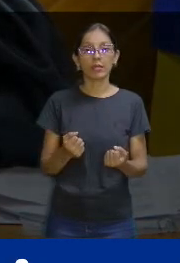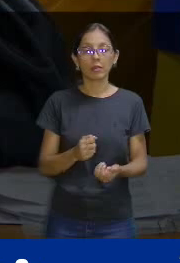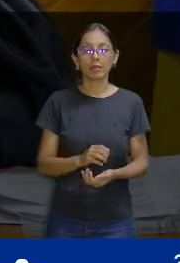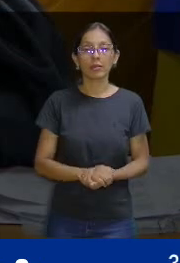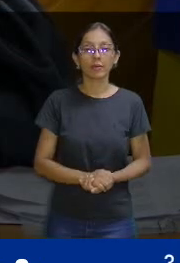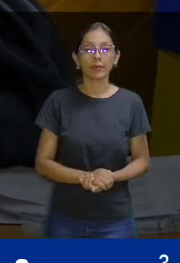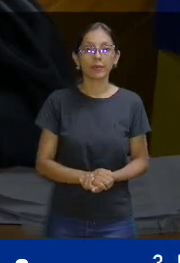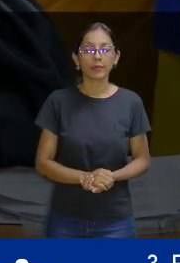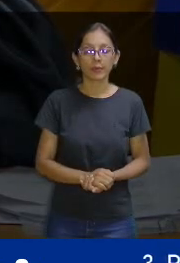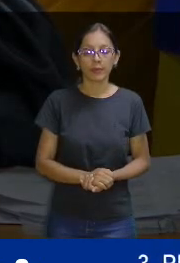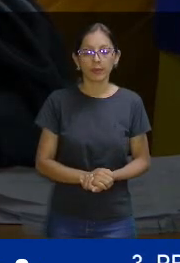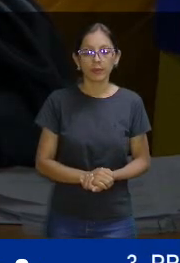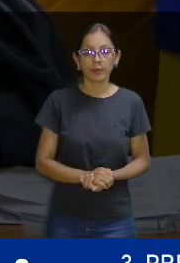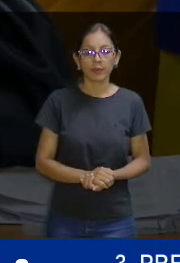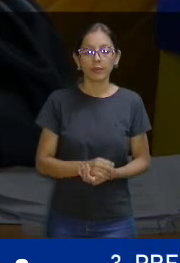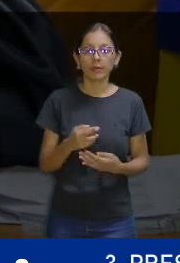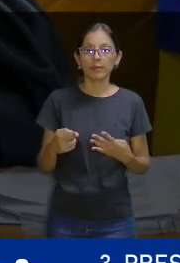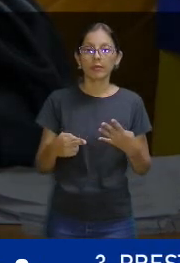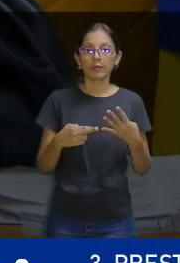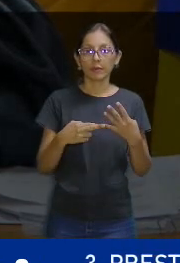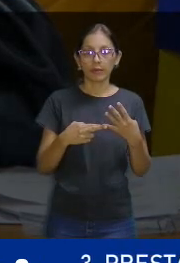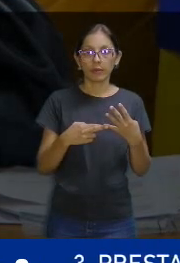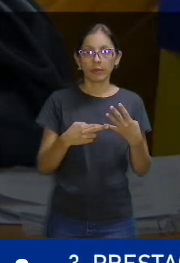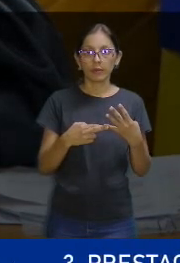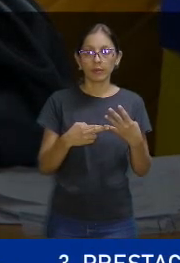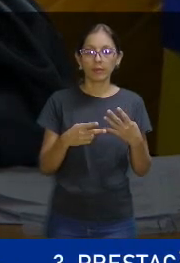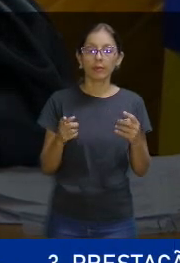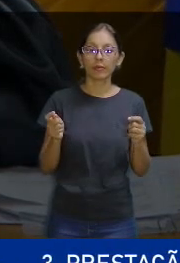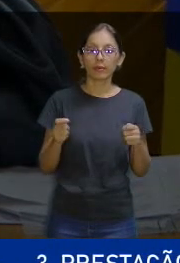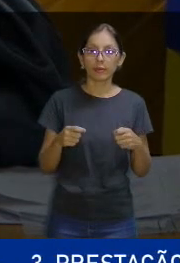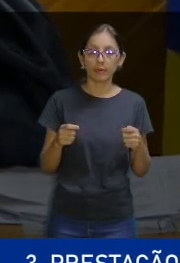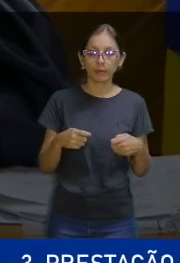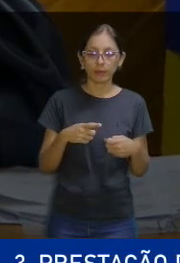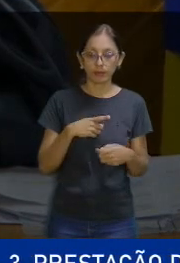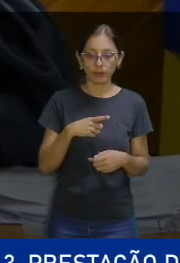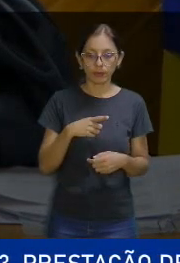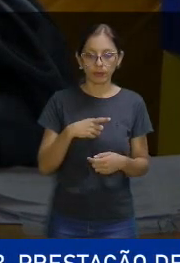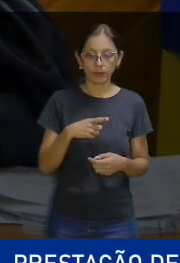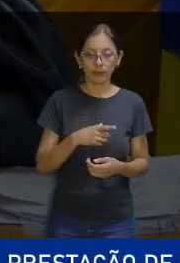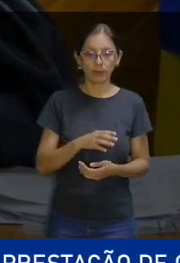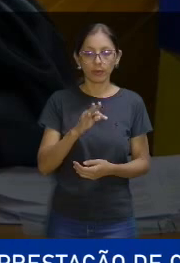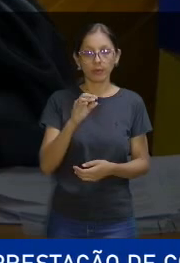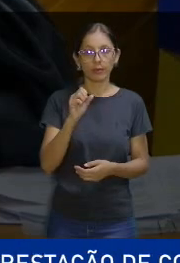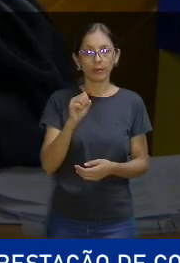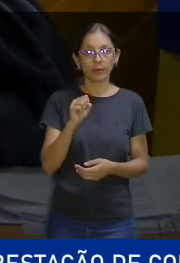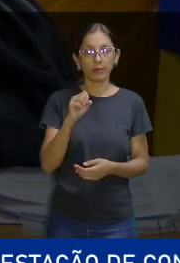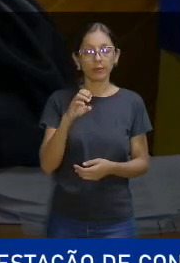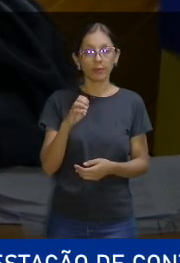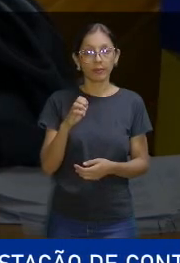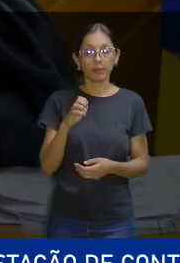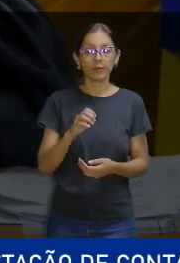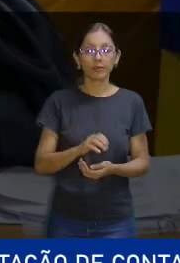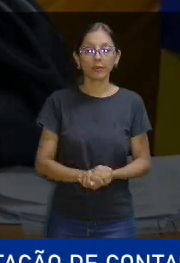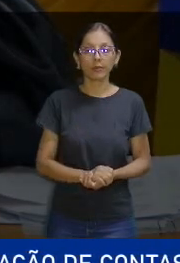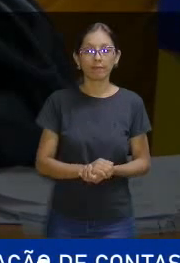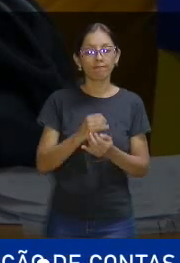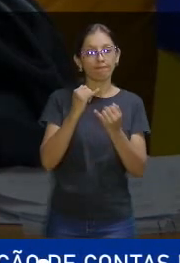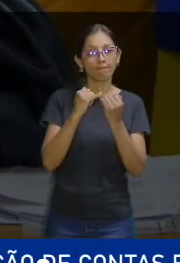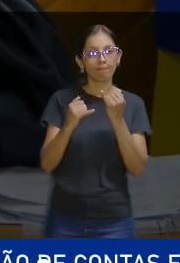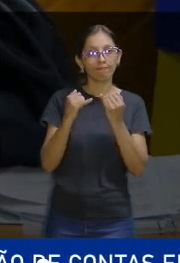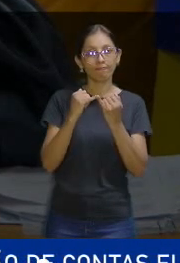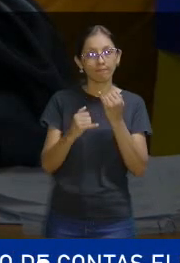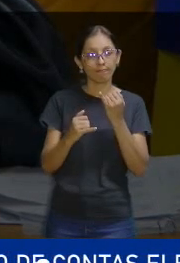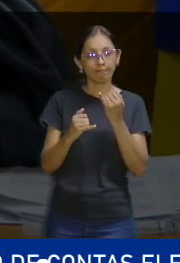apreciar o recurso especial eleitoral interposto pelo órgão ministerial, o TSE deu parcial provimento ao